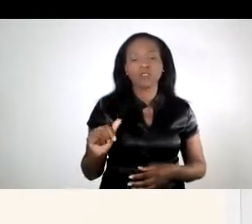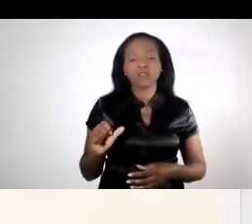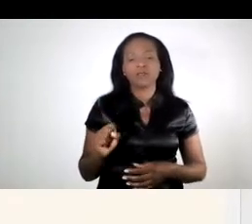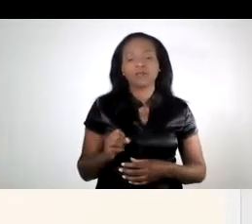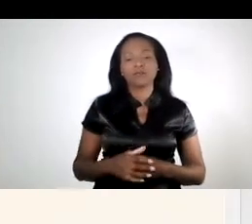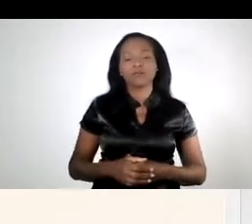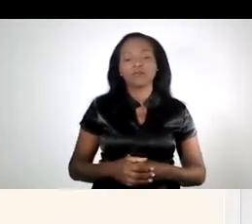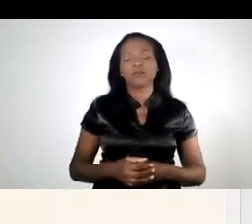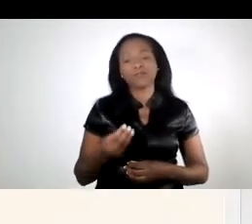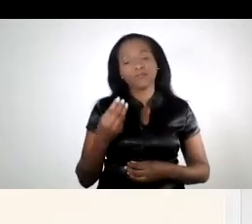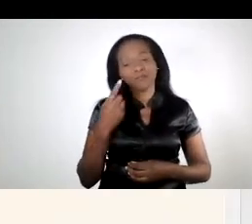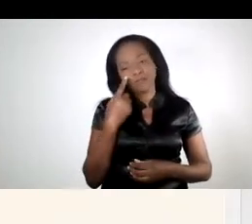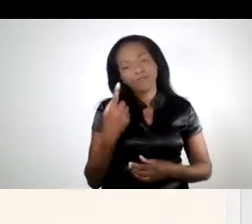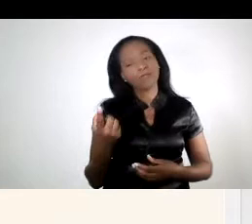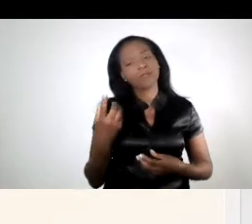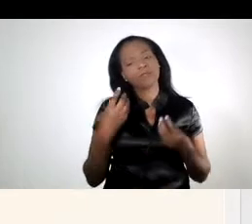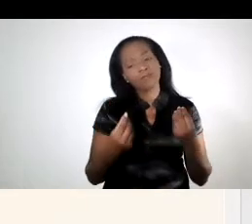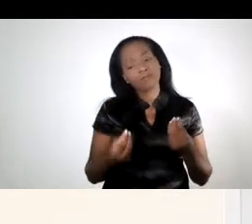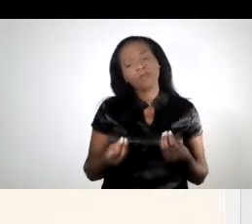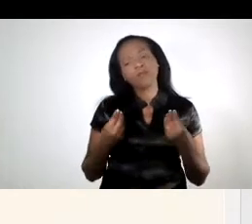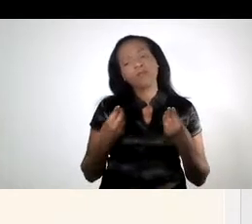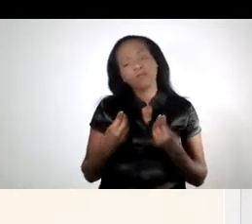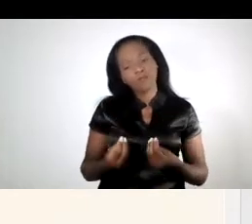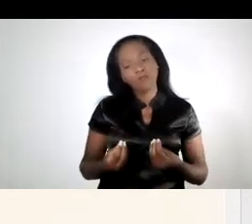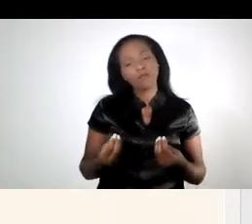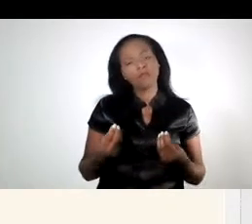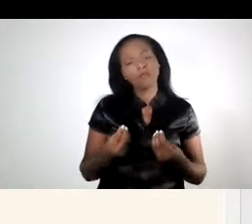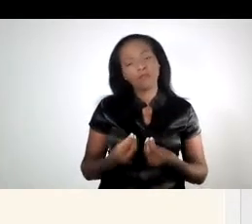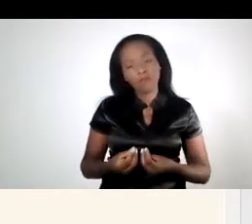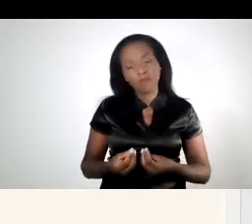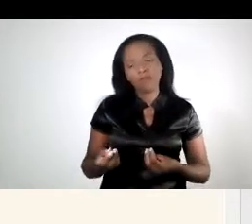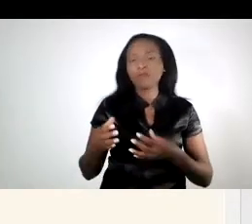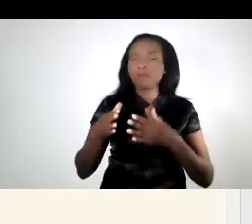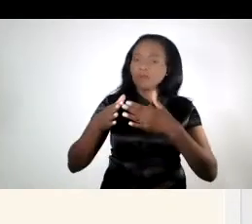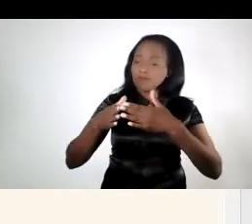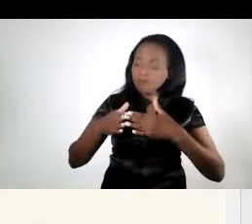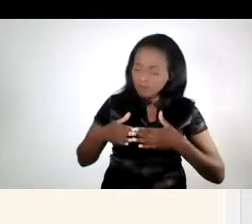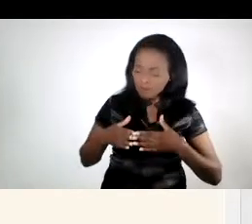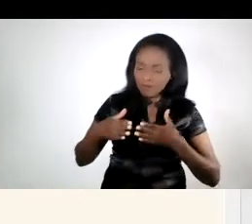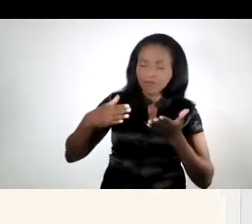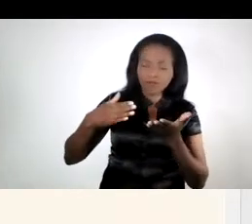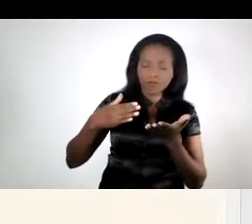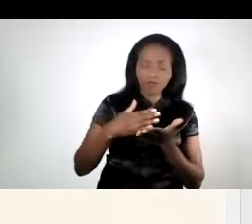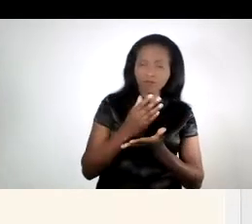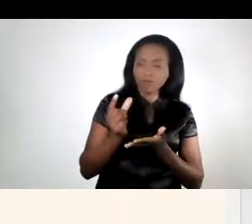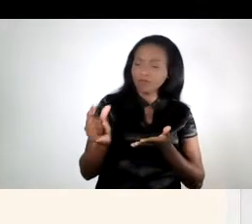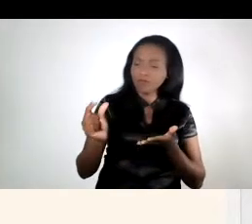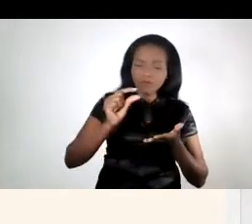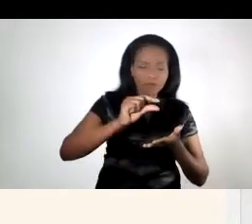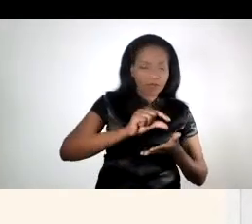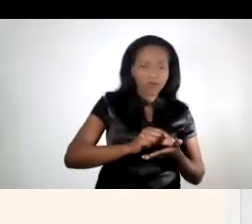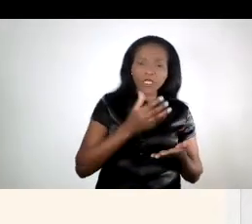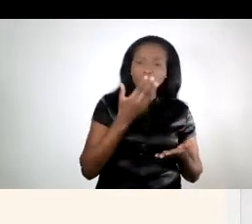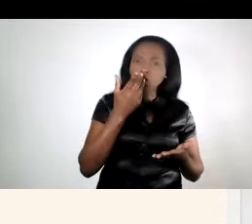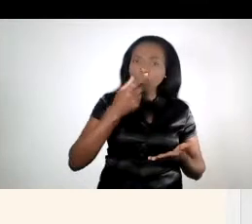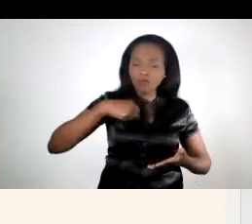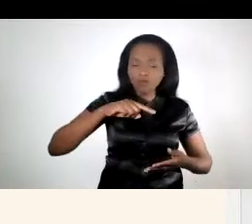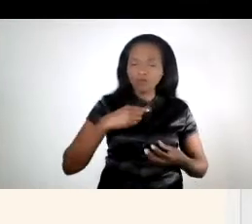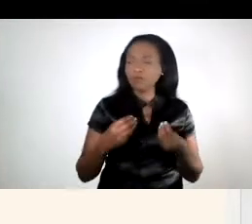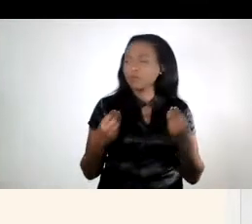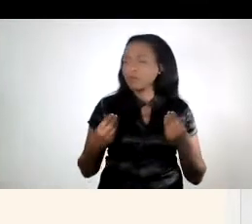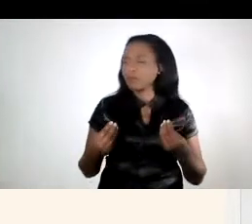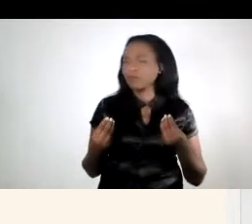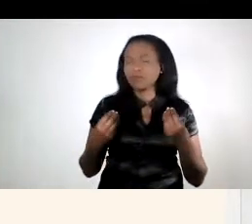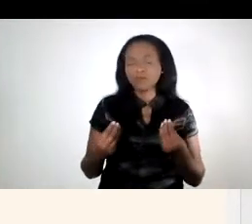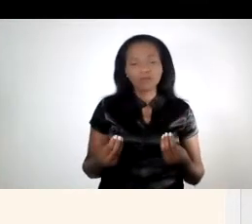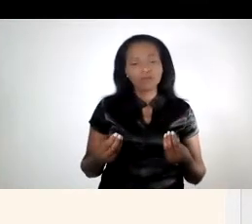Vejam só a que ponto chegamos, meu filho. Temos que pedir autorização para plantar nosso alimento, completou a avó.